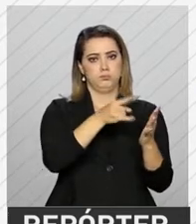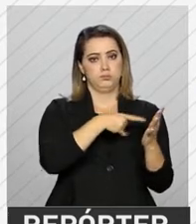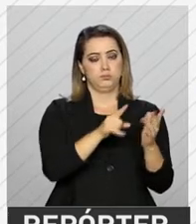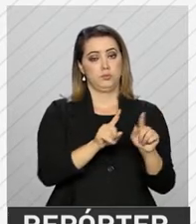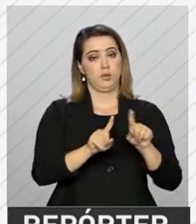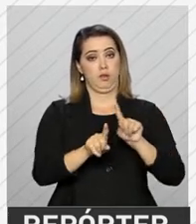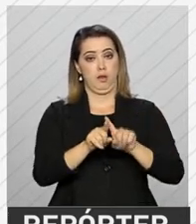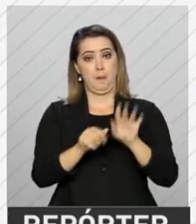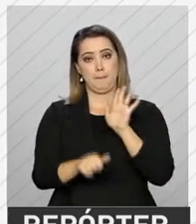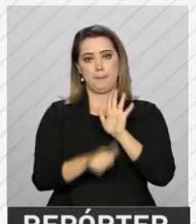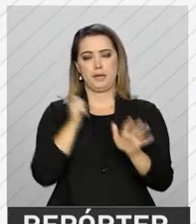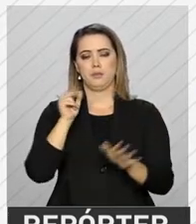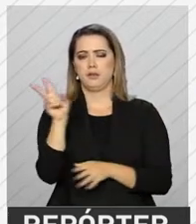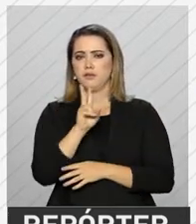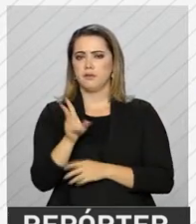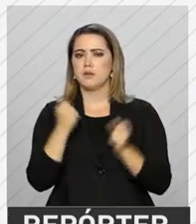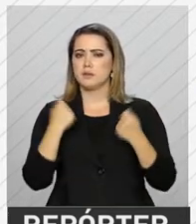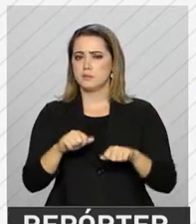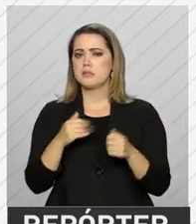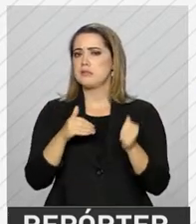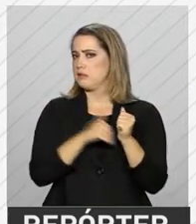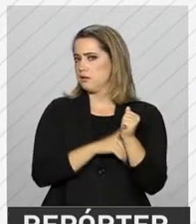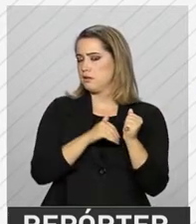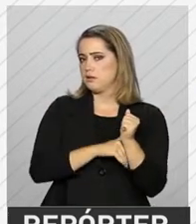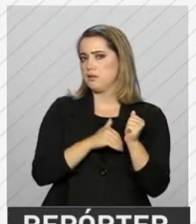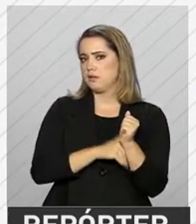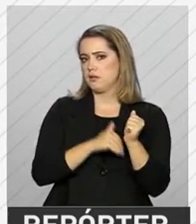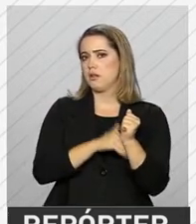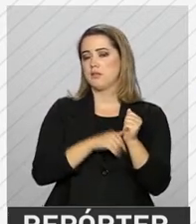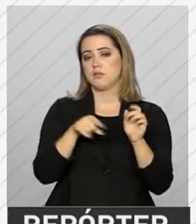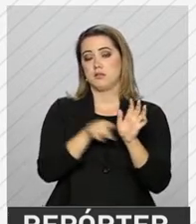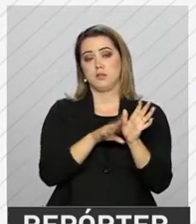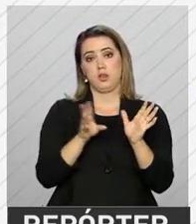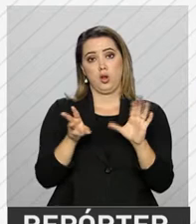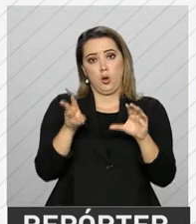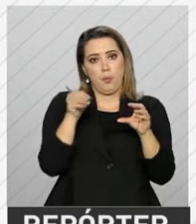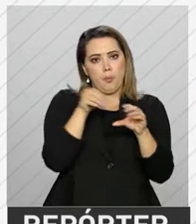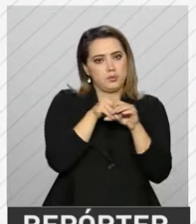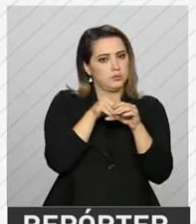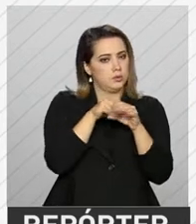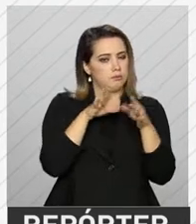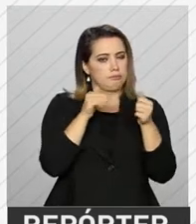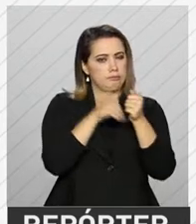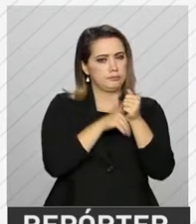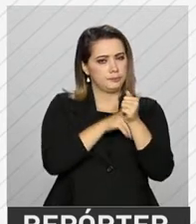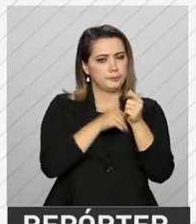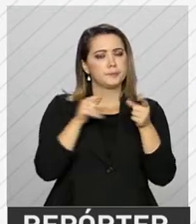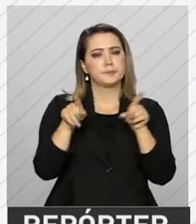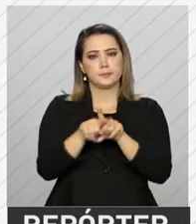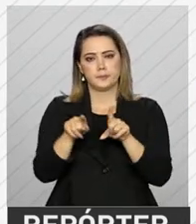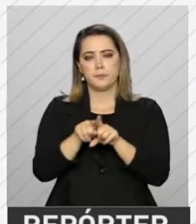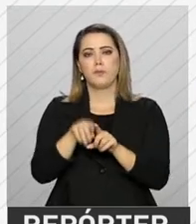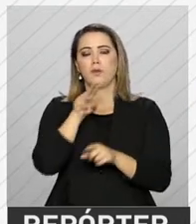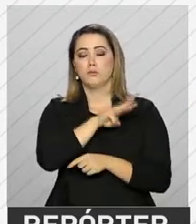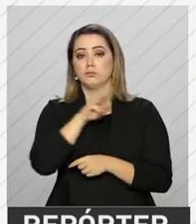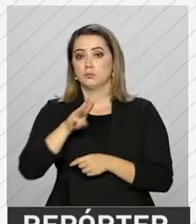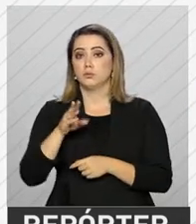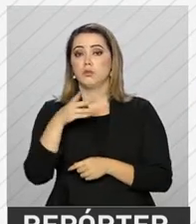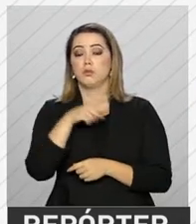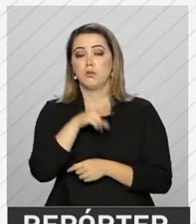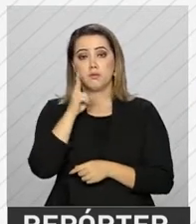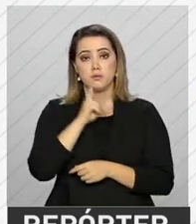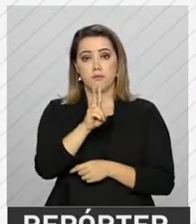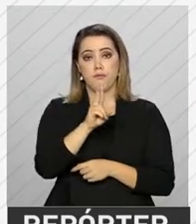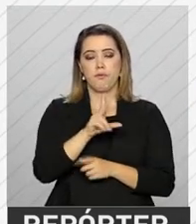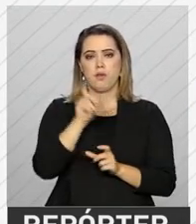primeiro acesso será preciso criar uma senha para armazenar os documentos com segurança e também no portal do denatran